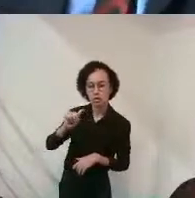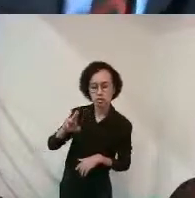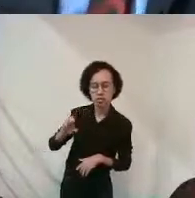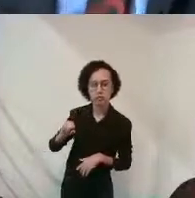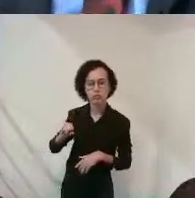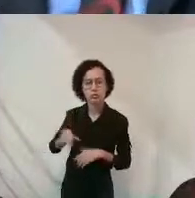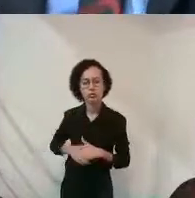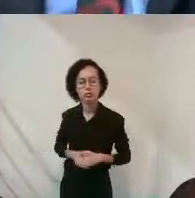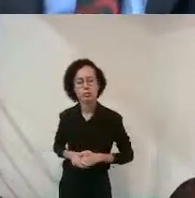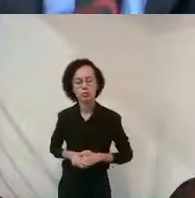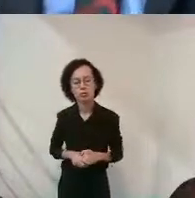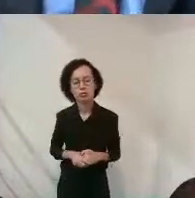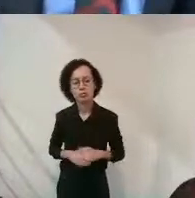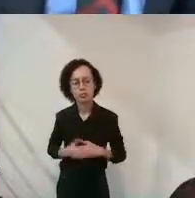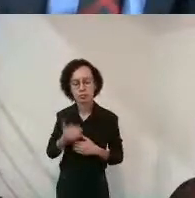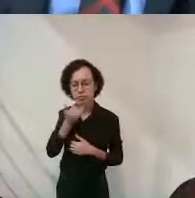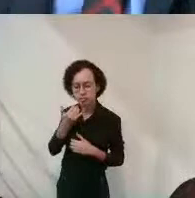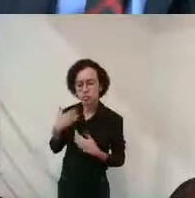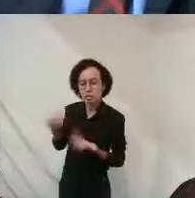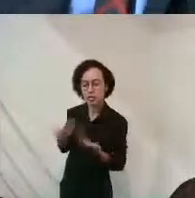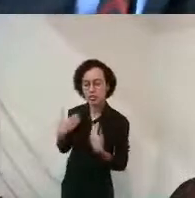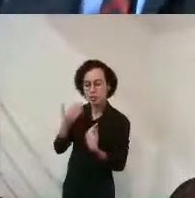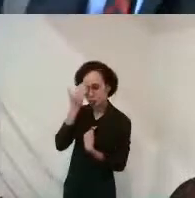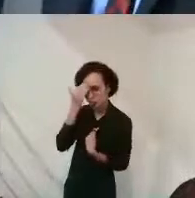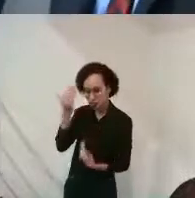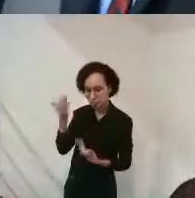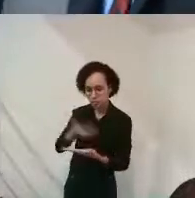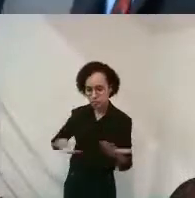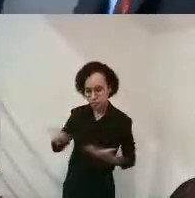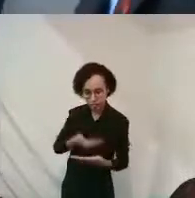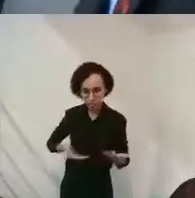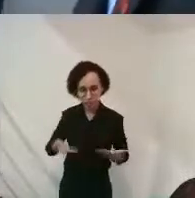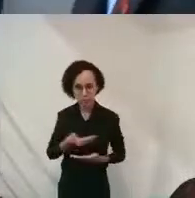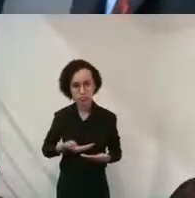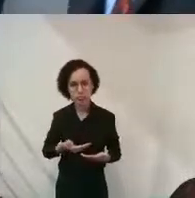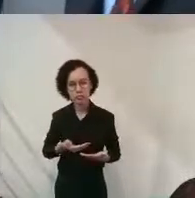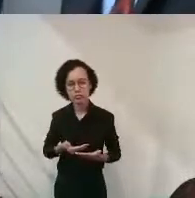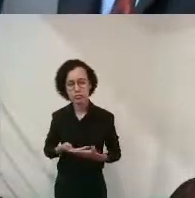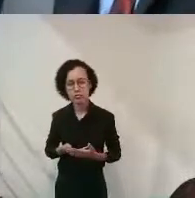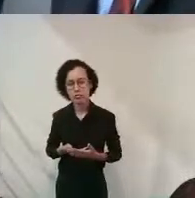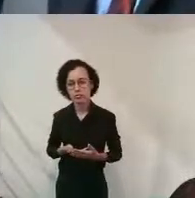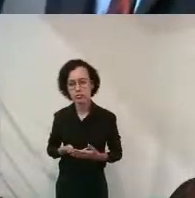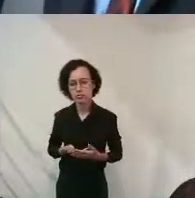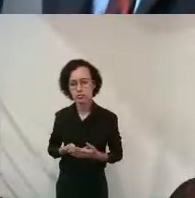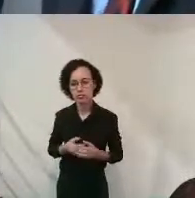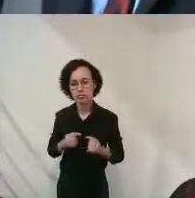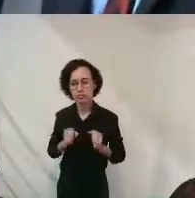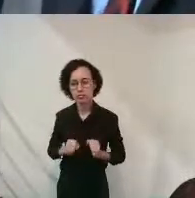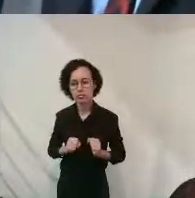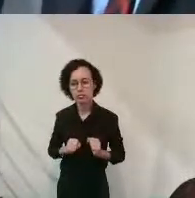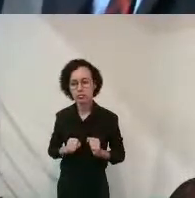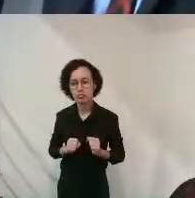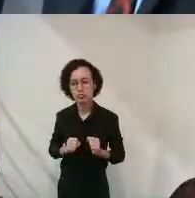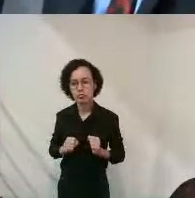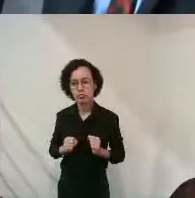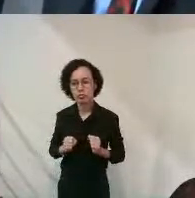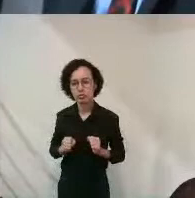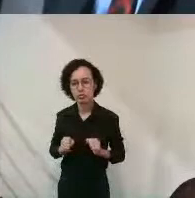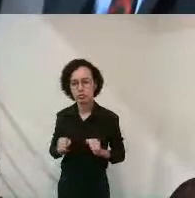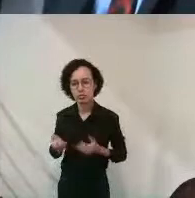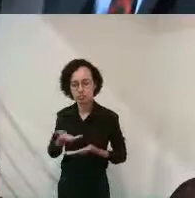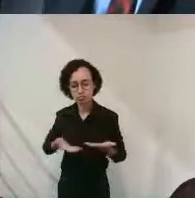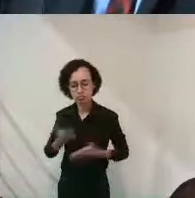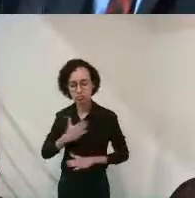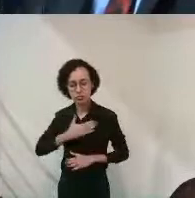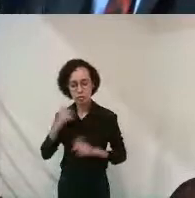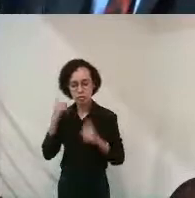perdoe. Obrigada pela partilha, obrigada também por poder dividir comigo uma